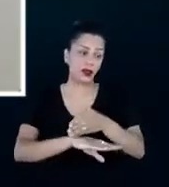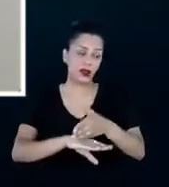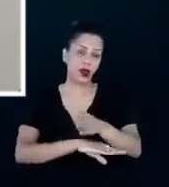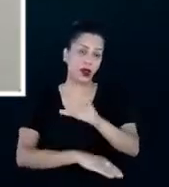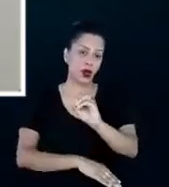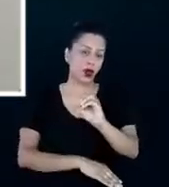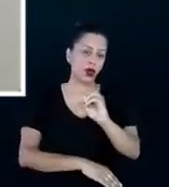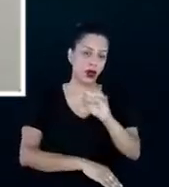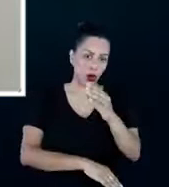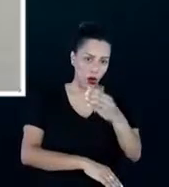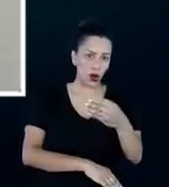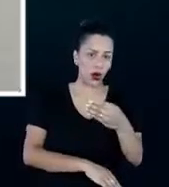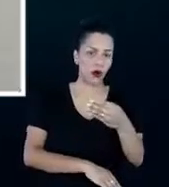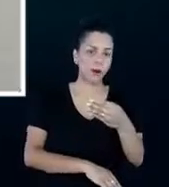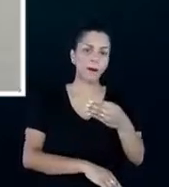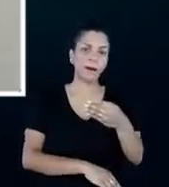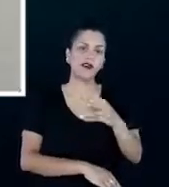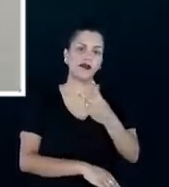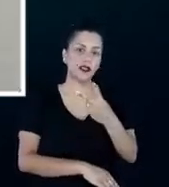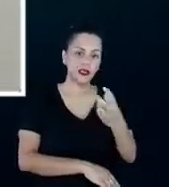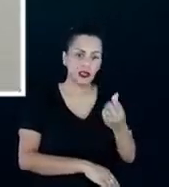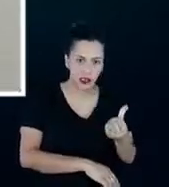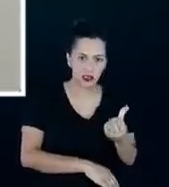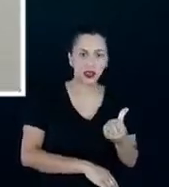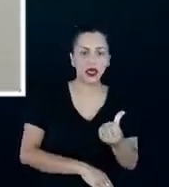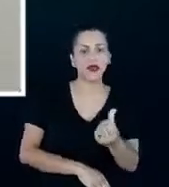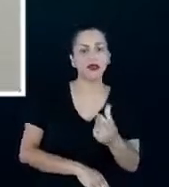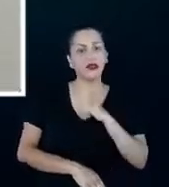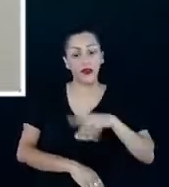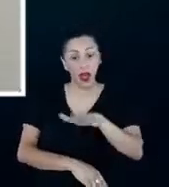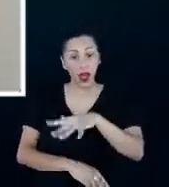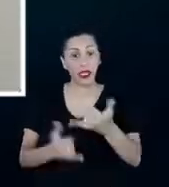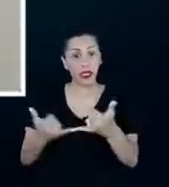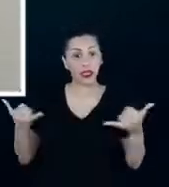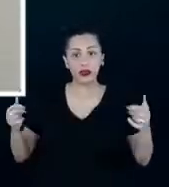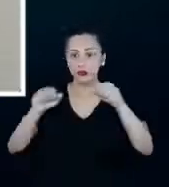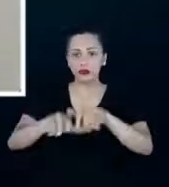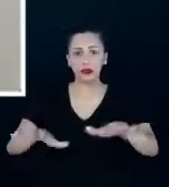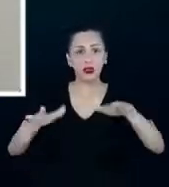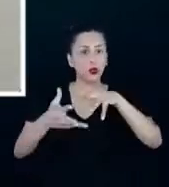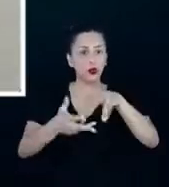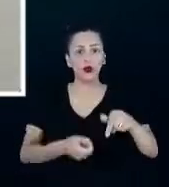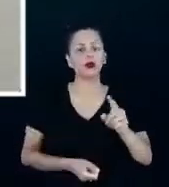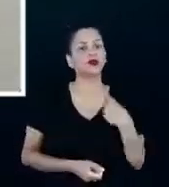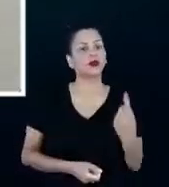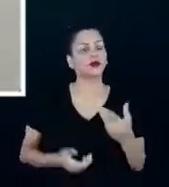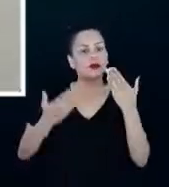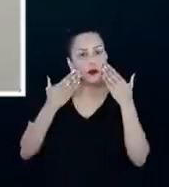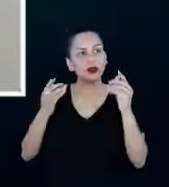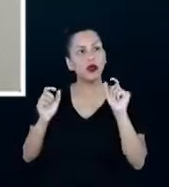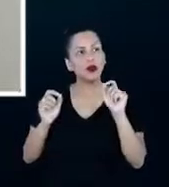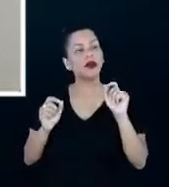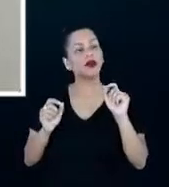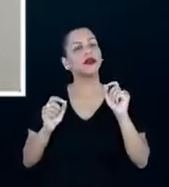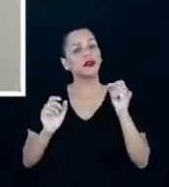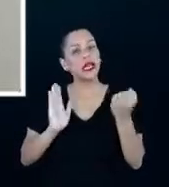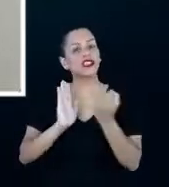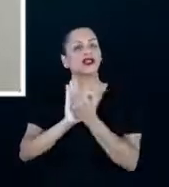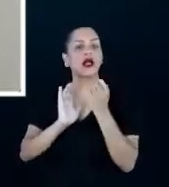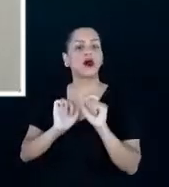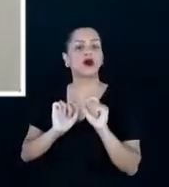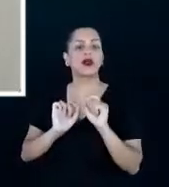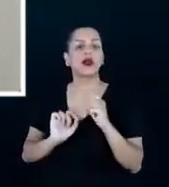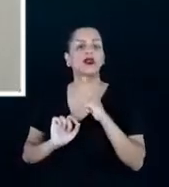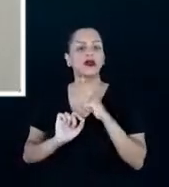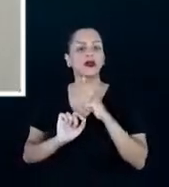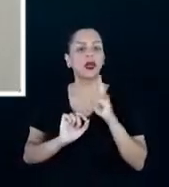agenda positiva do setor de energia para o mundo, né, registrar o quanto que a gente parte de um patamar ou de